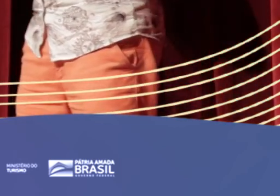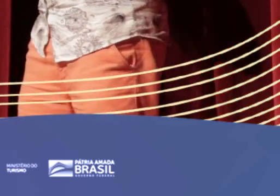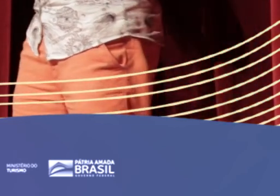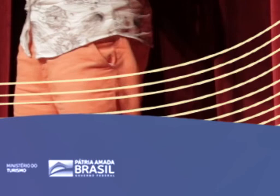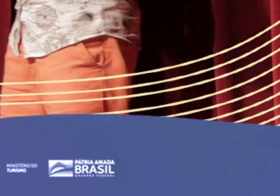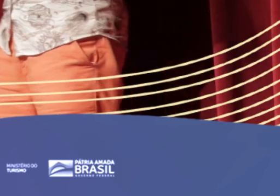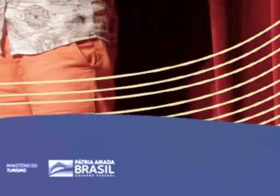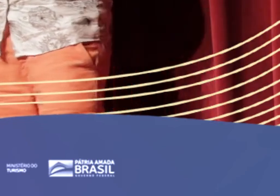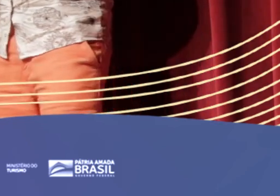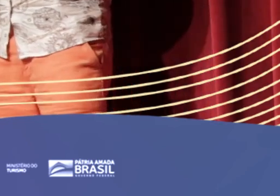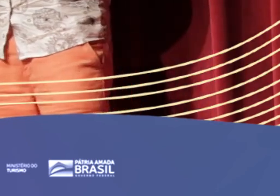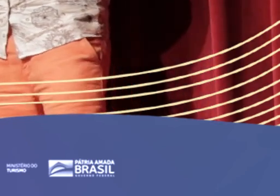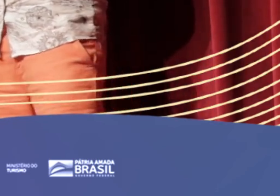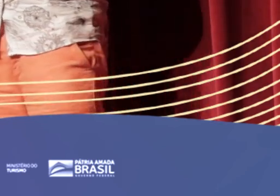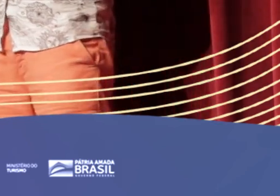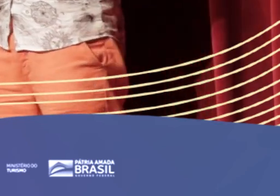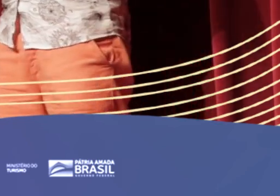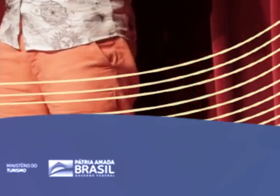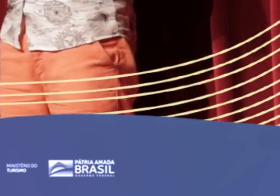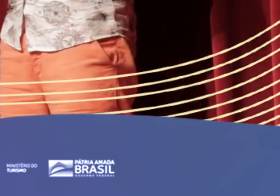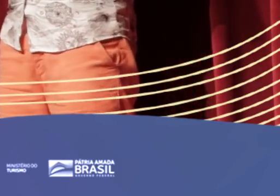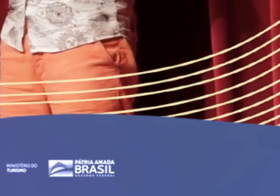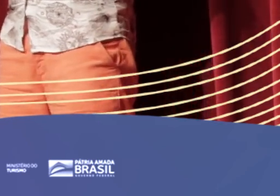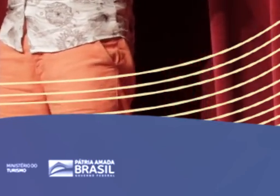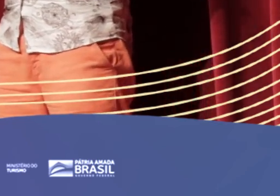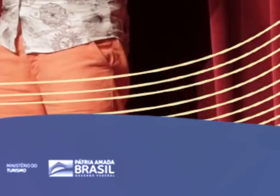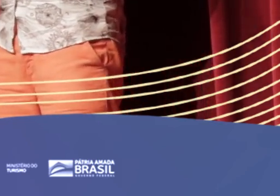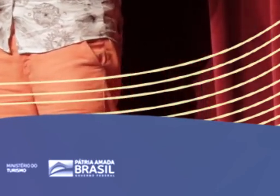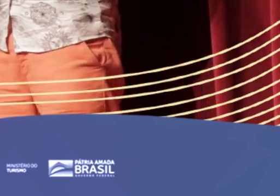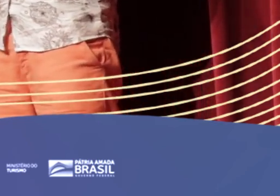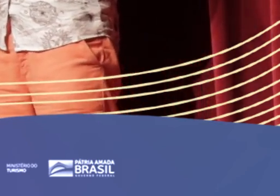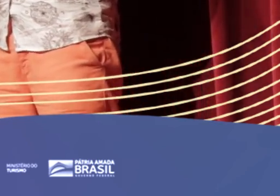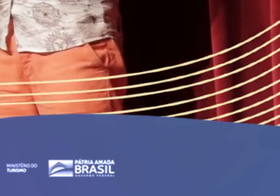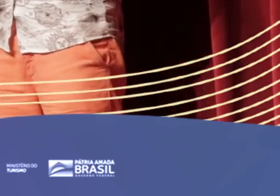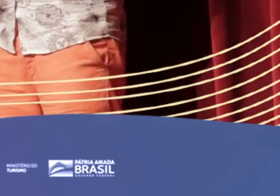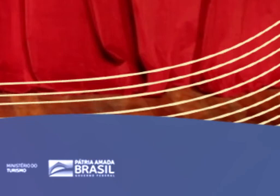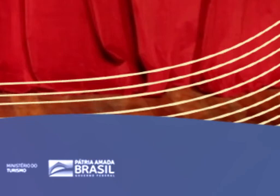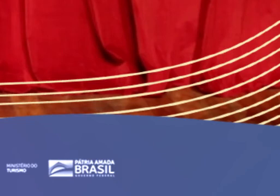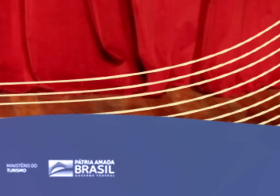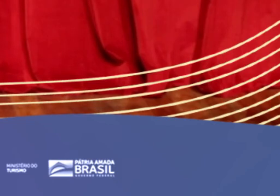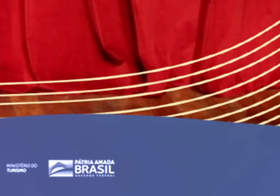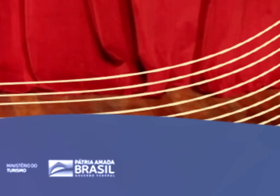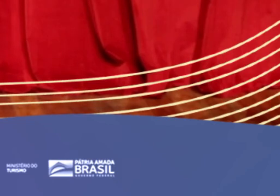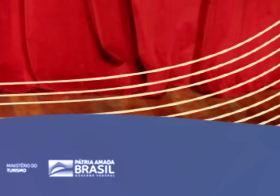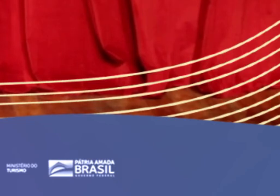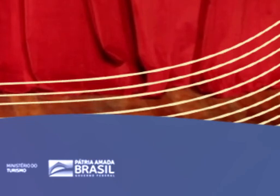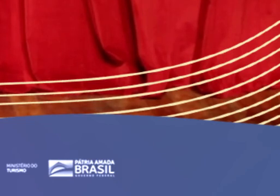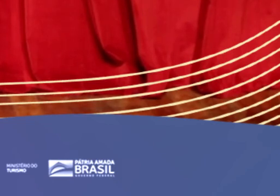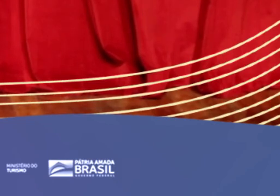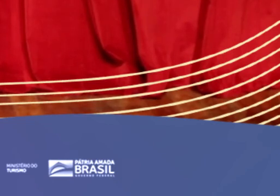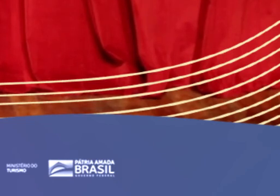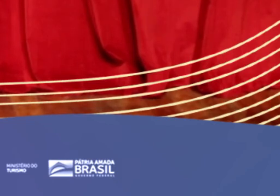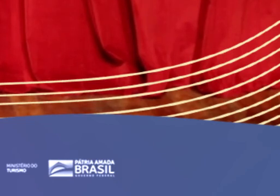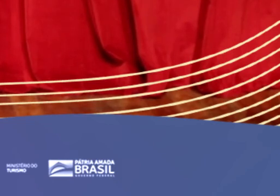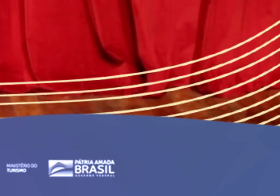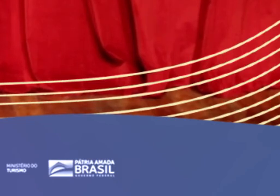Torrefação e Treinamento. Muito obrigada a todos vocês, principalmente a você que está nos assistindo. Curta esse vídeo, compartilhe e nos ajude a